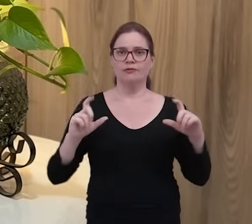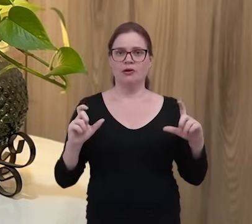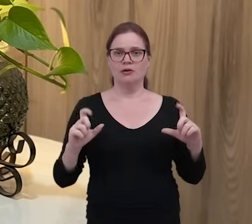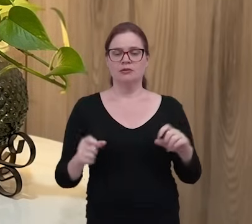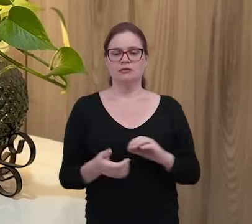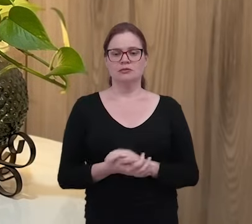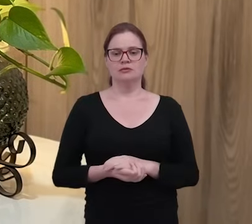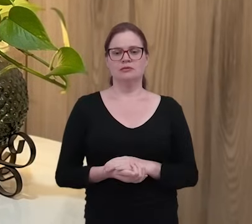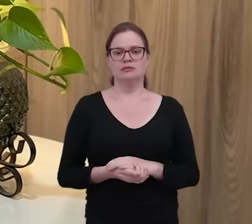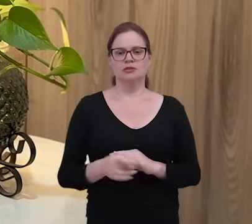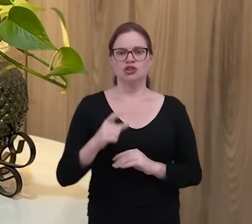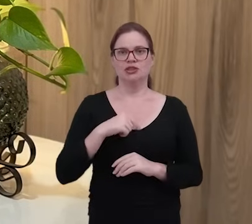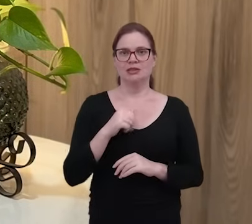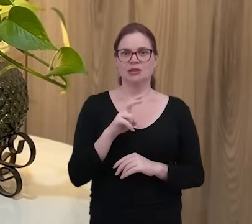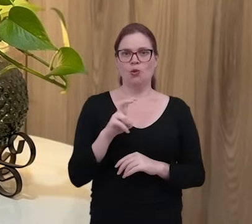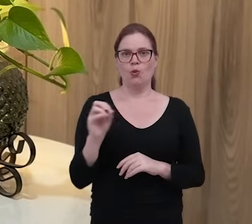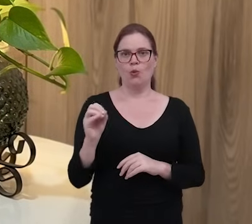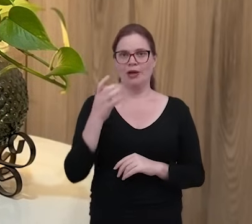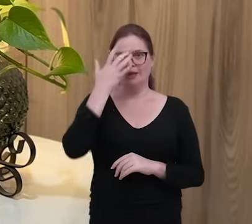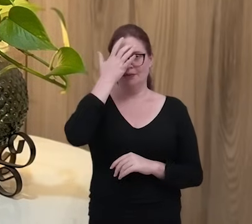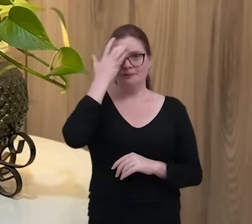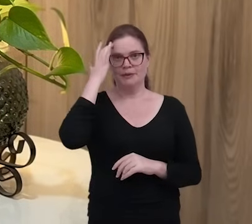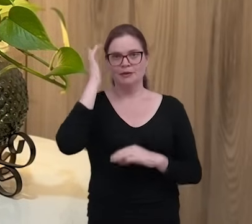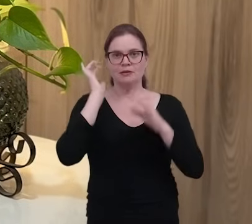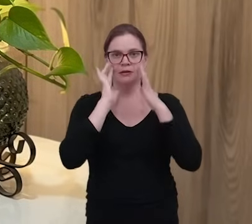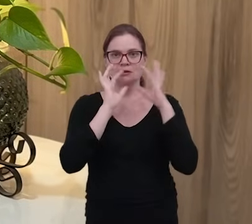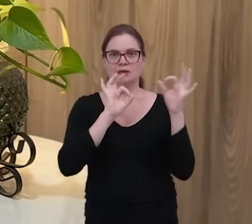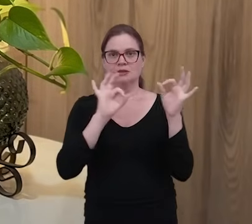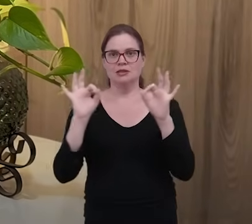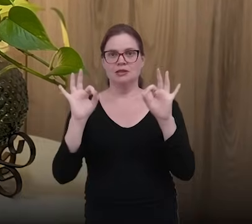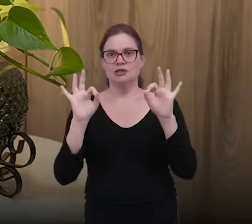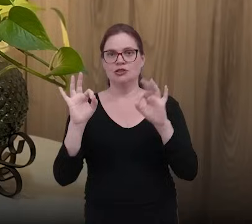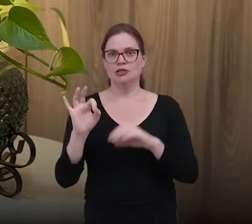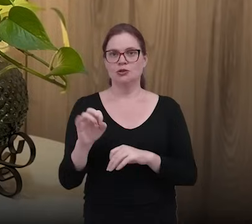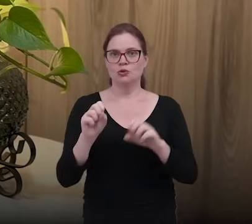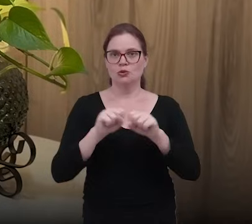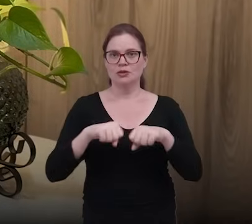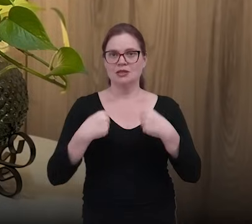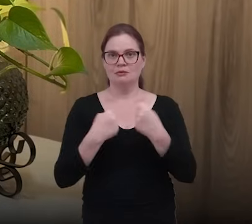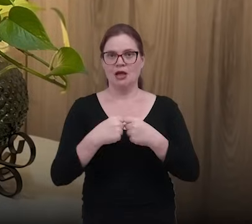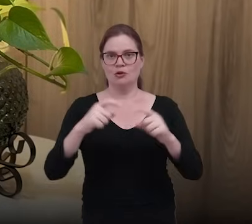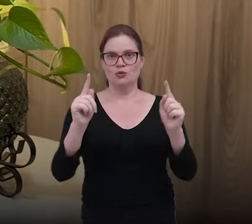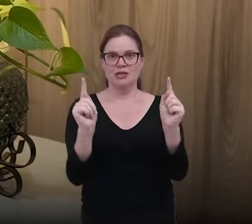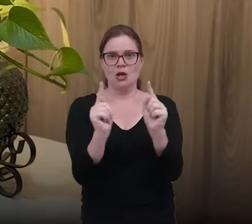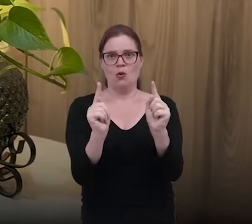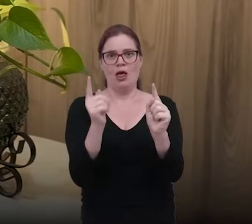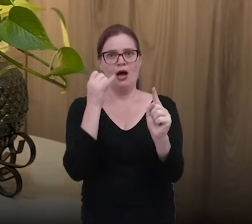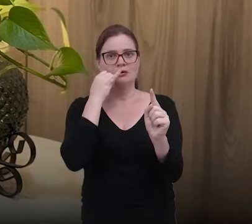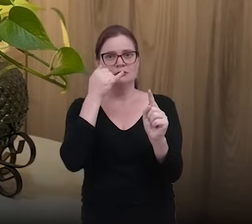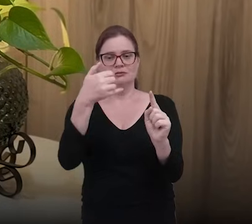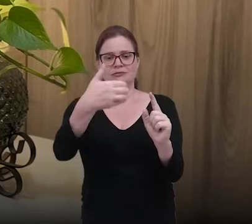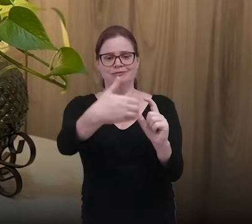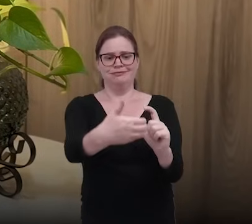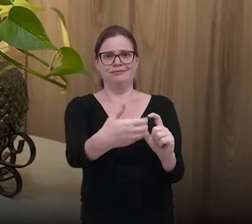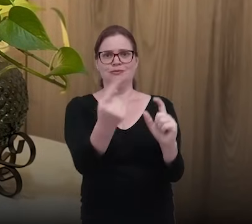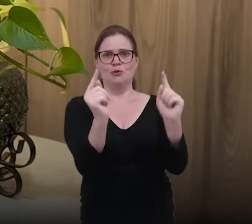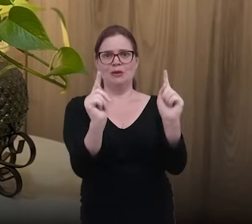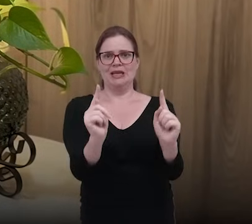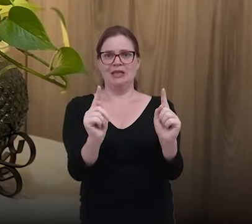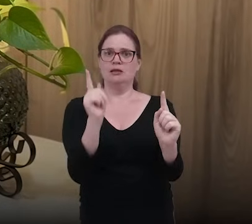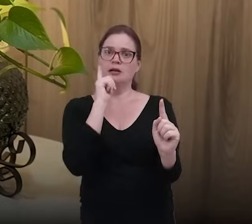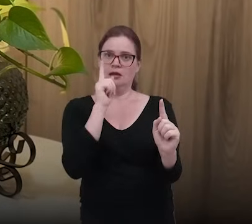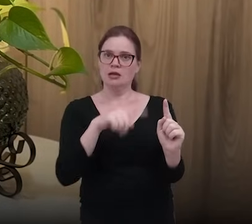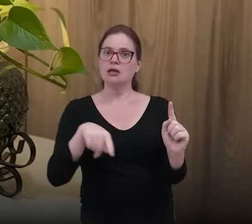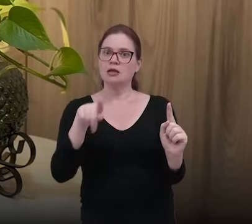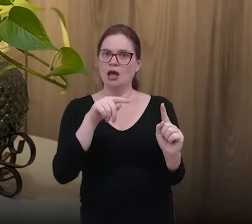fotografia, 50 pessoas assistindo um seminário no celular pequenininho. Era o que eles tinham. Mas